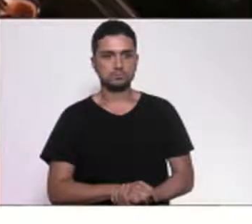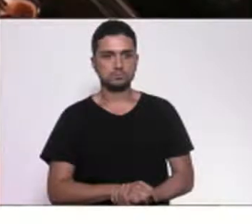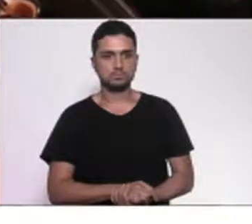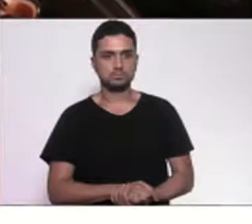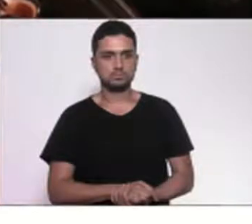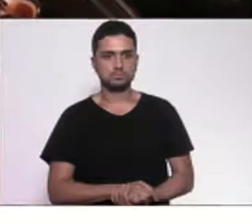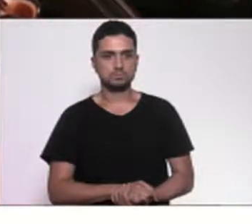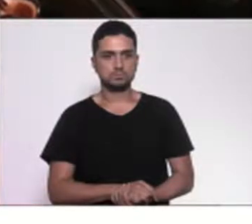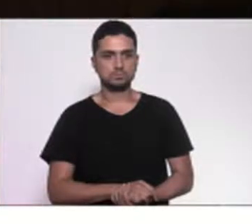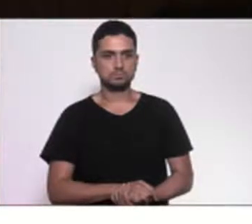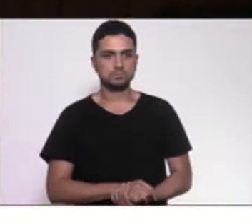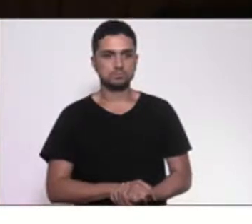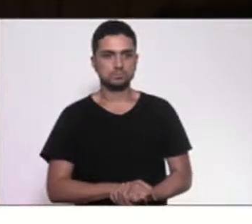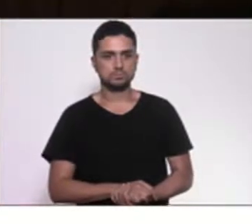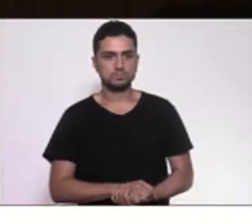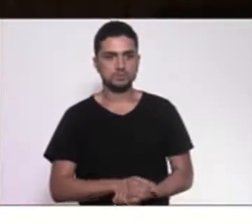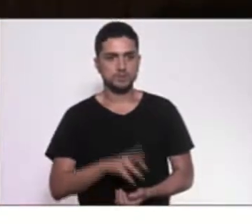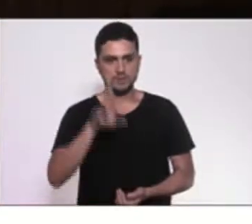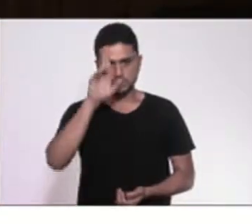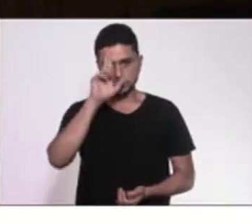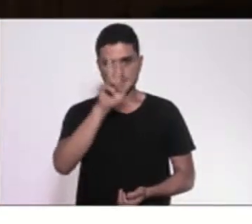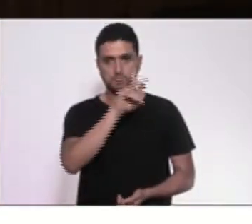Senhora Presidente,